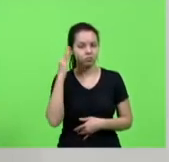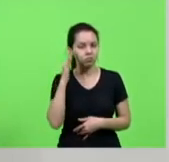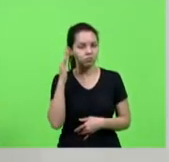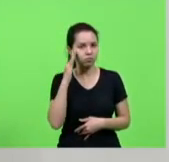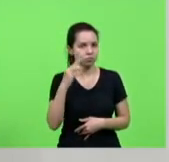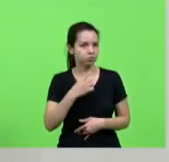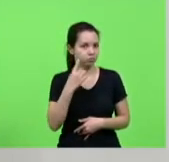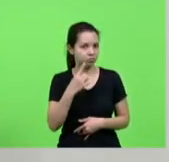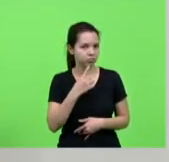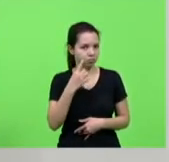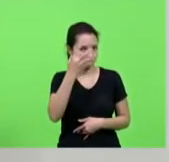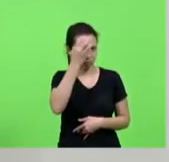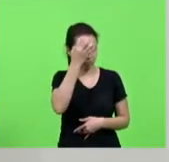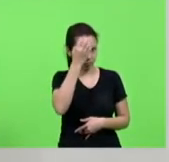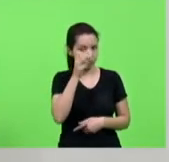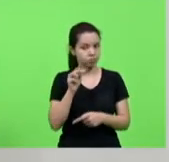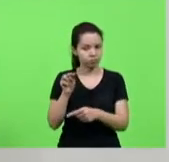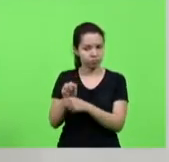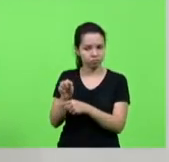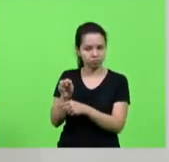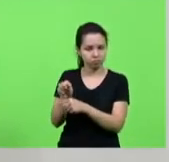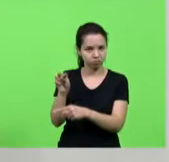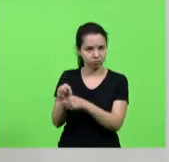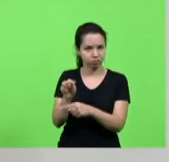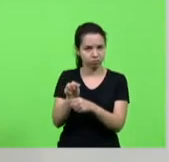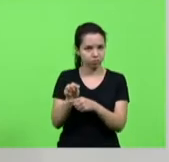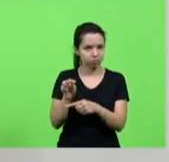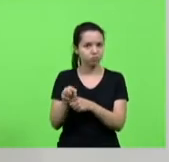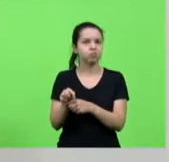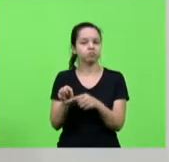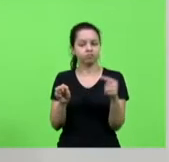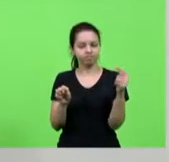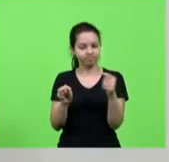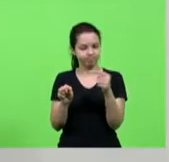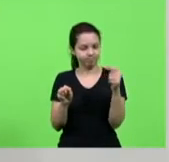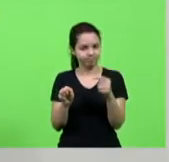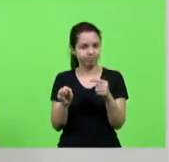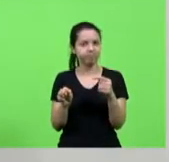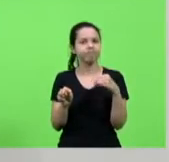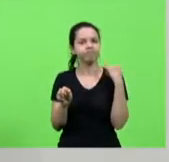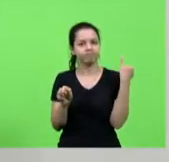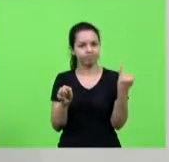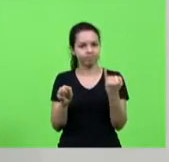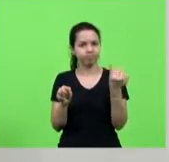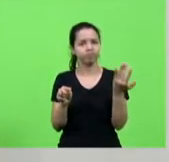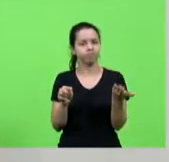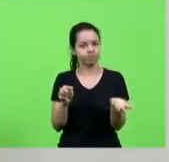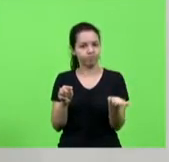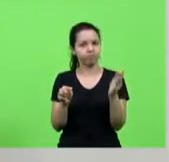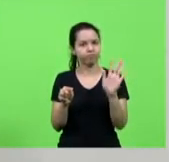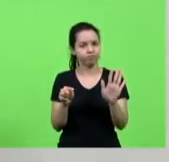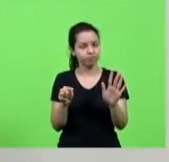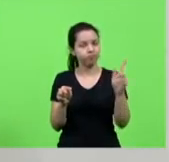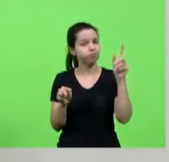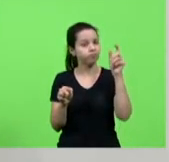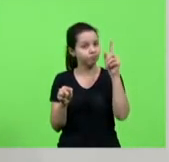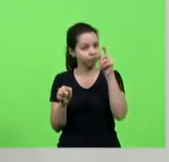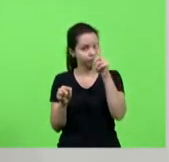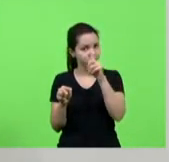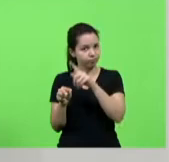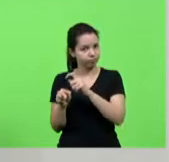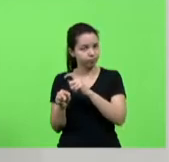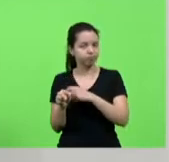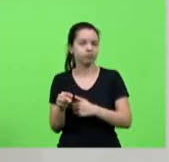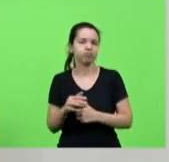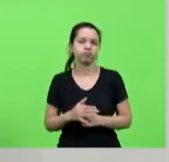Ismael, que a fiscalização realmente torna-se muito difícil nessa situação.